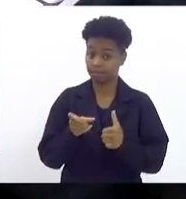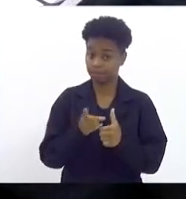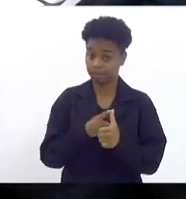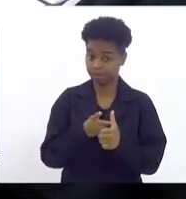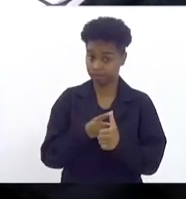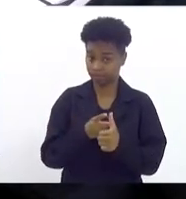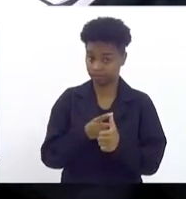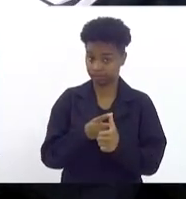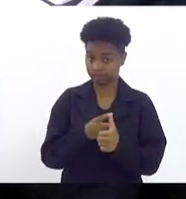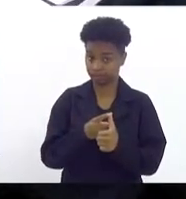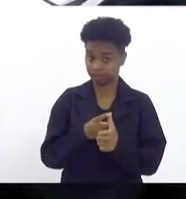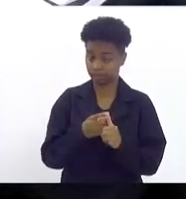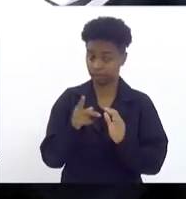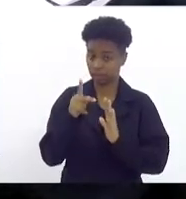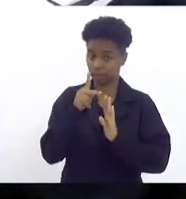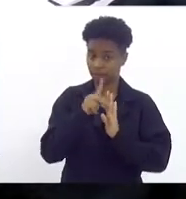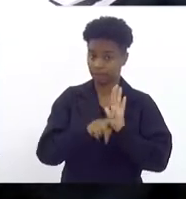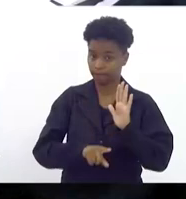o projeto de lei